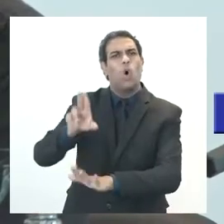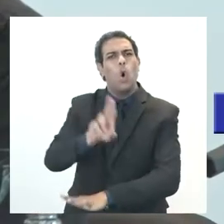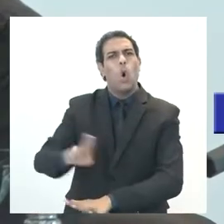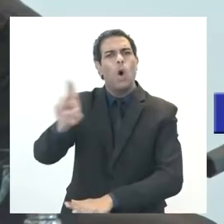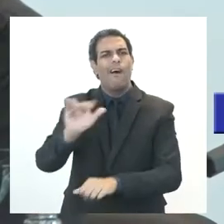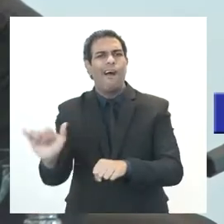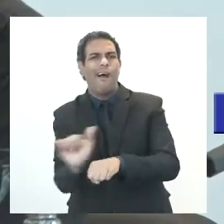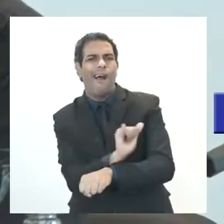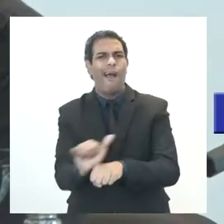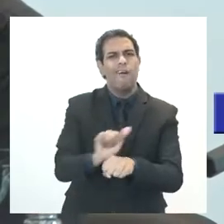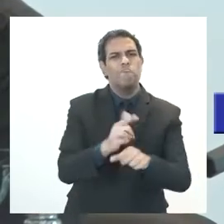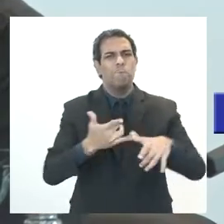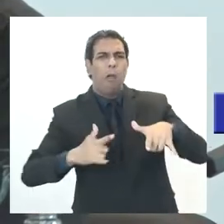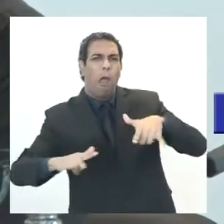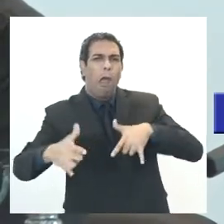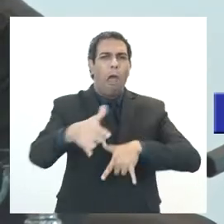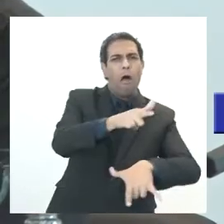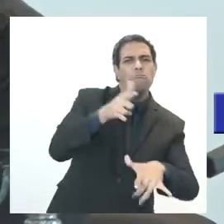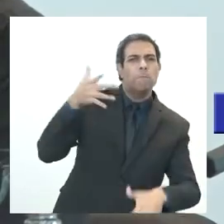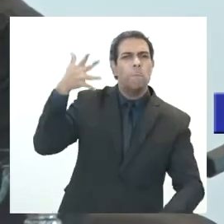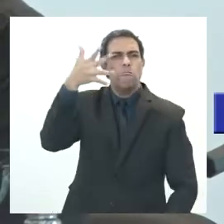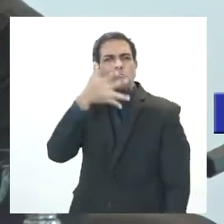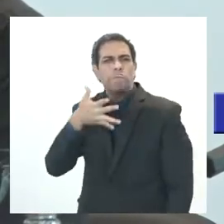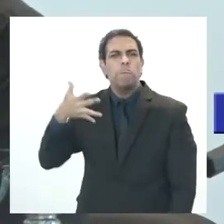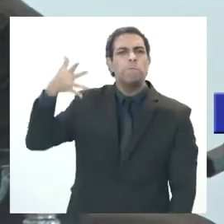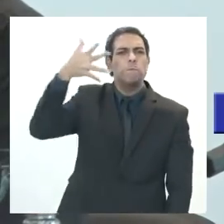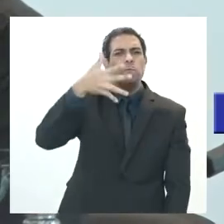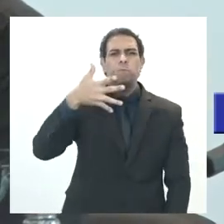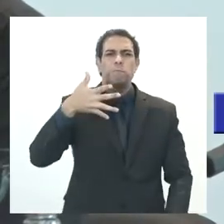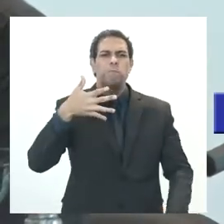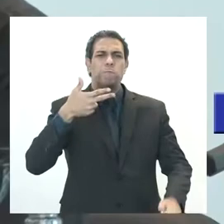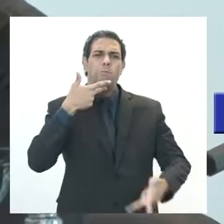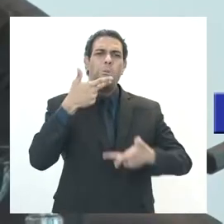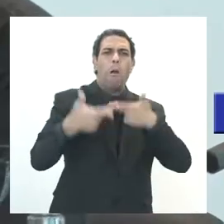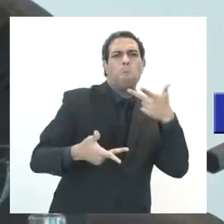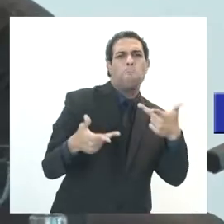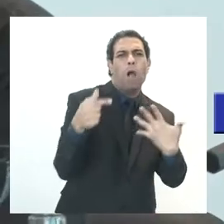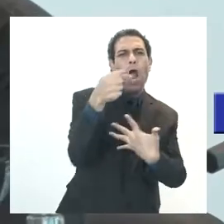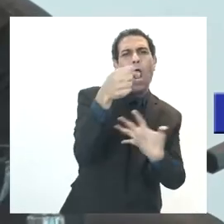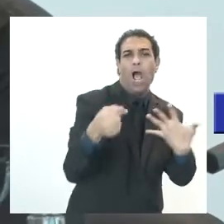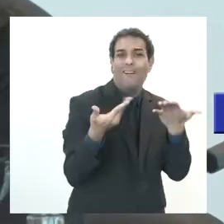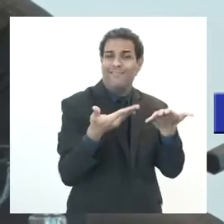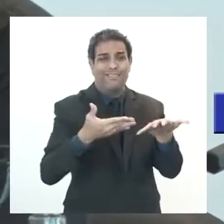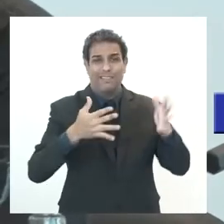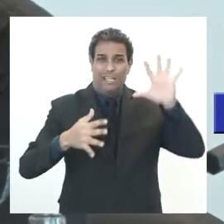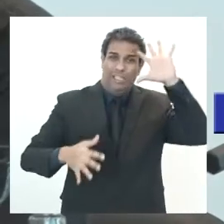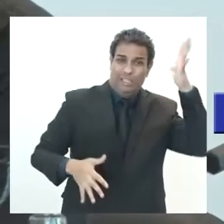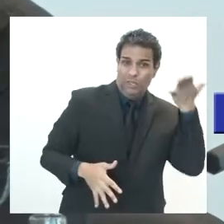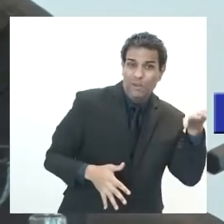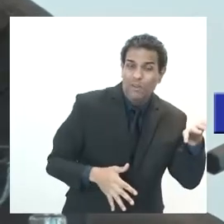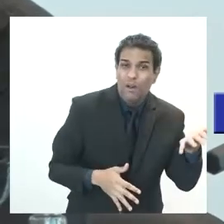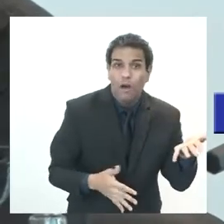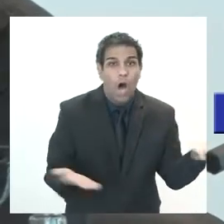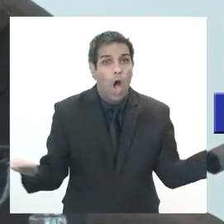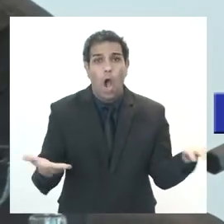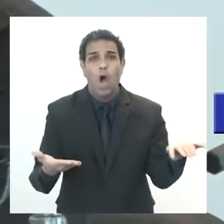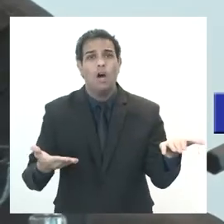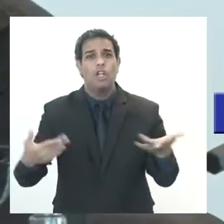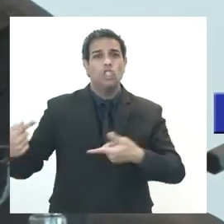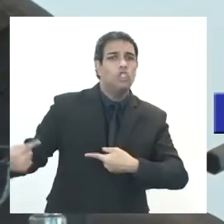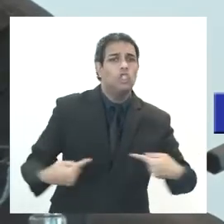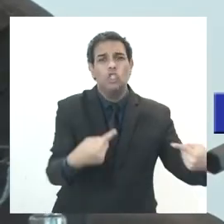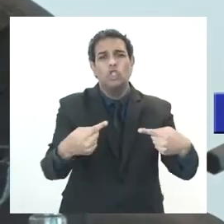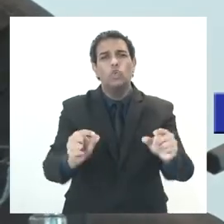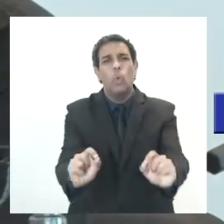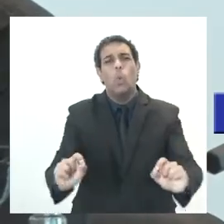vão usar aquele usar aquele discurso discursos falaciosos e deu no que É mas o que tá aqui disputa é